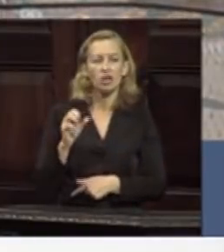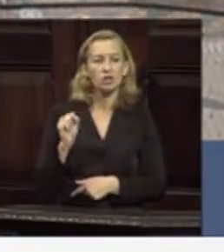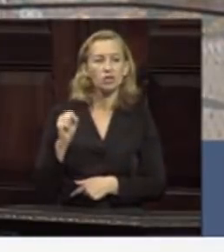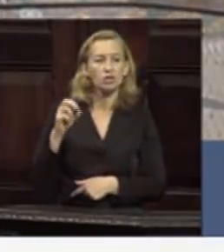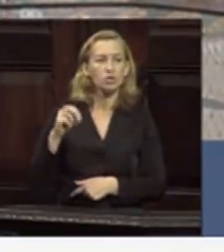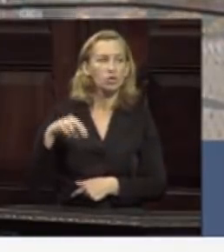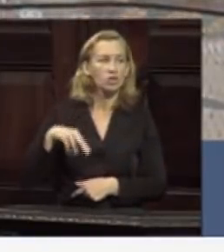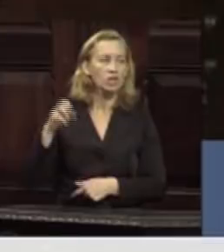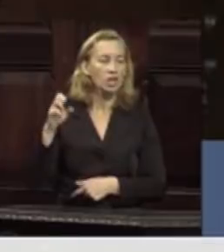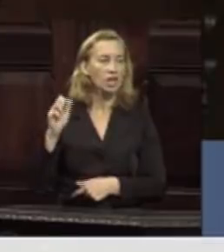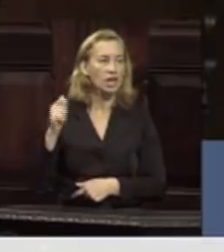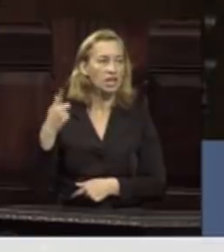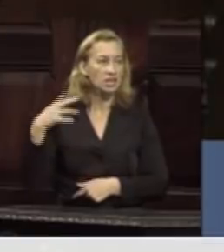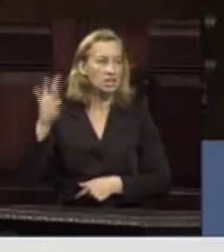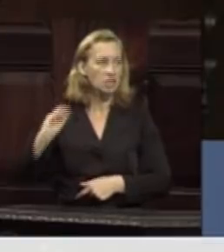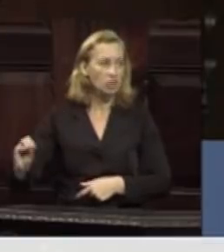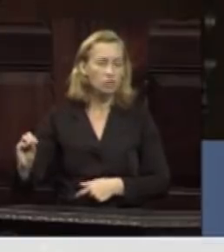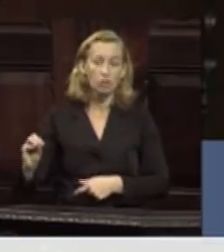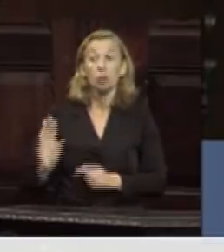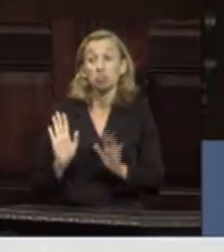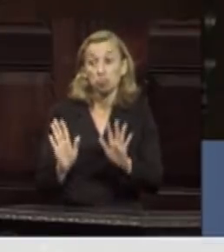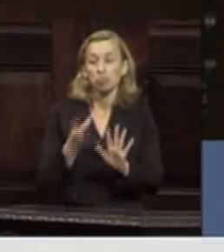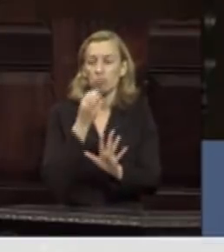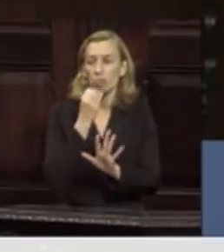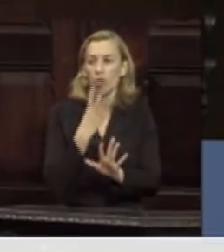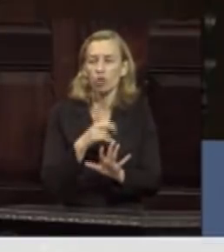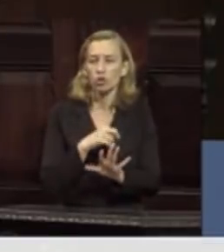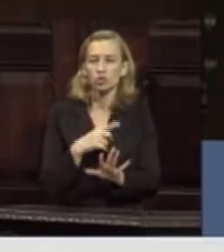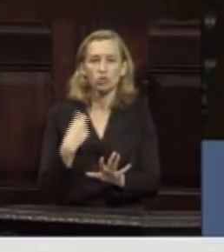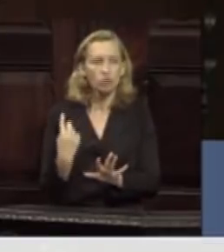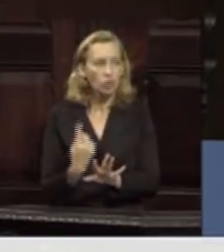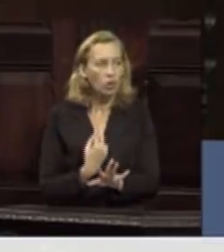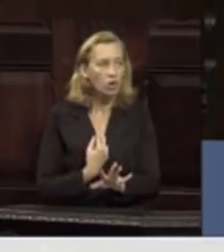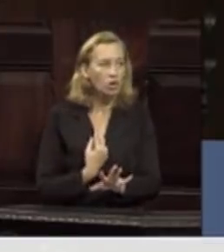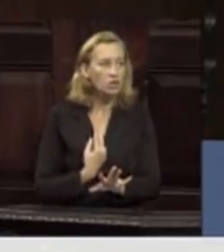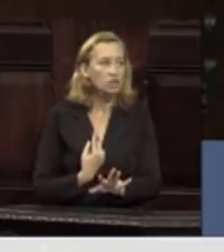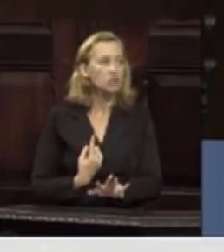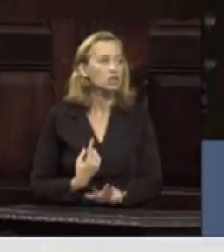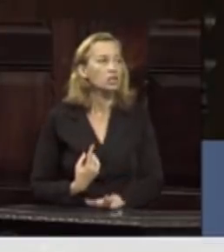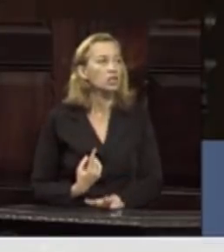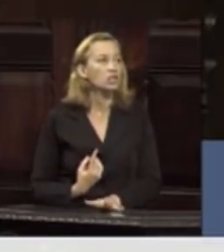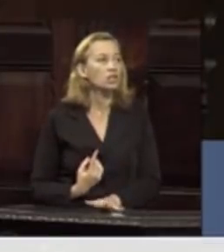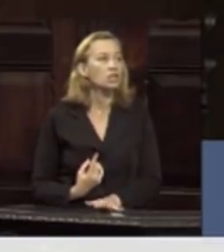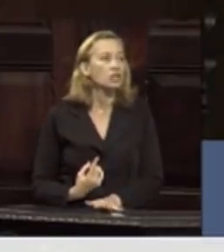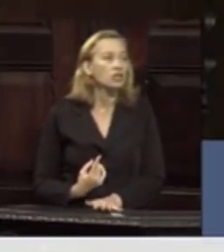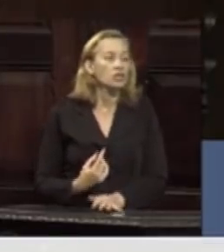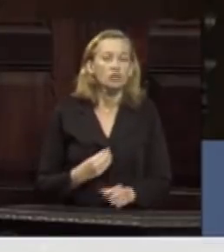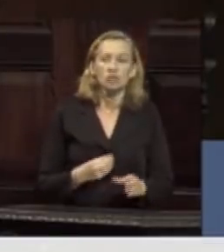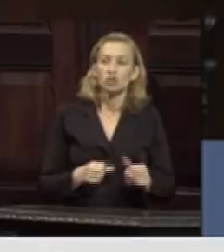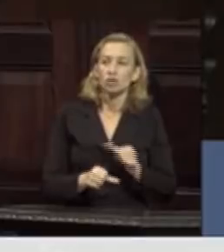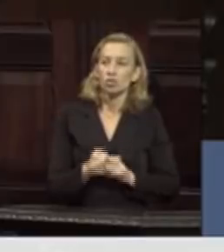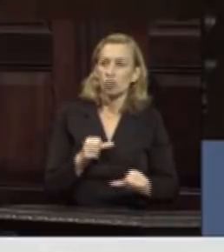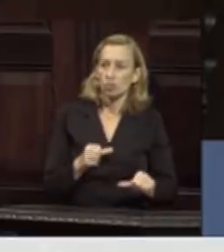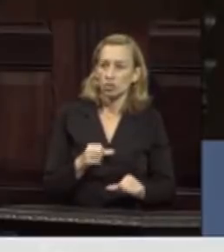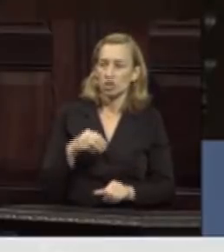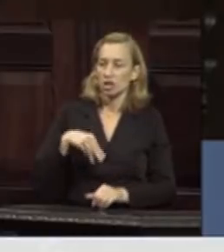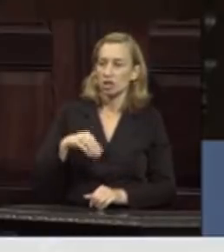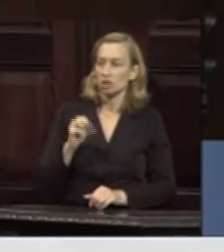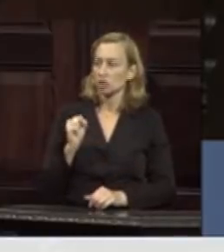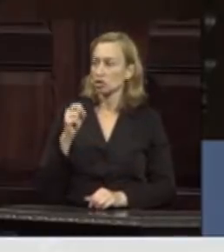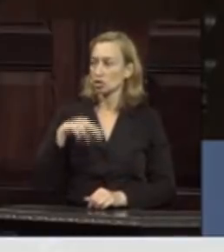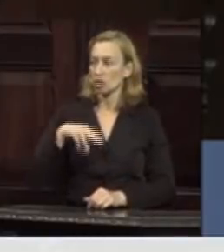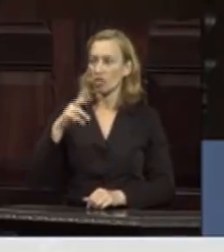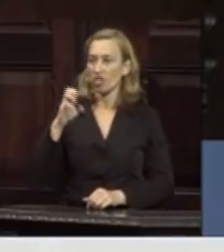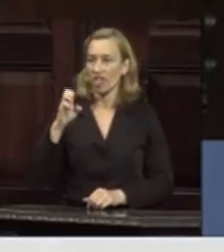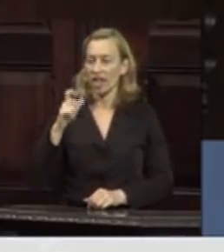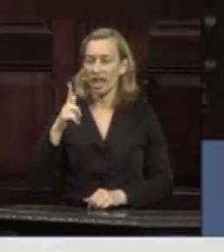Estado. Bom, todos nós, deputados, somos contrários à sonegação. Volto, repito, que não